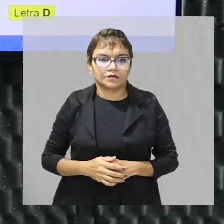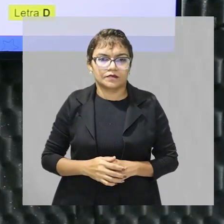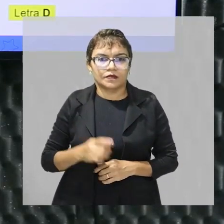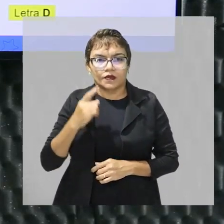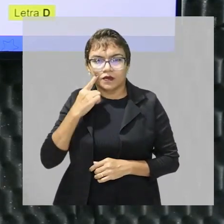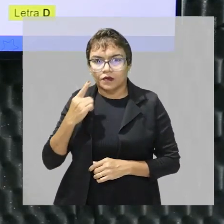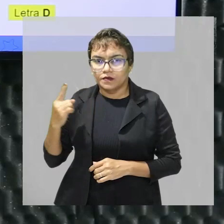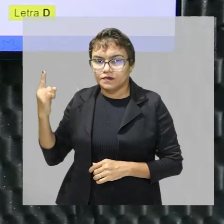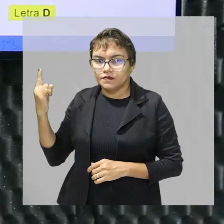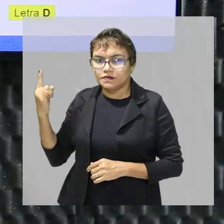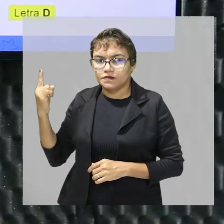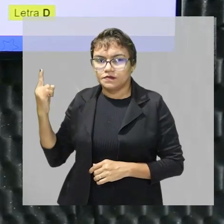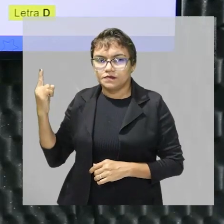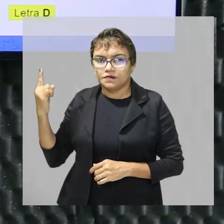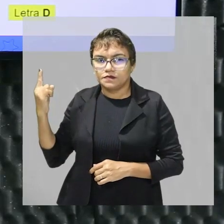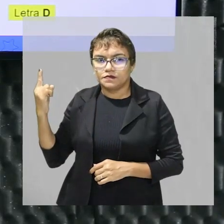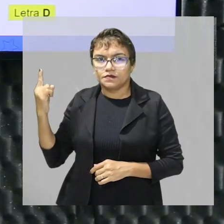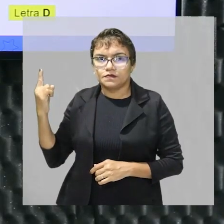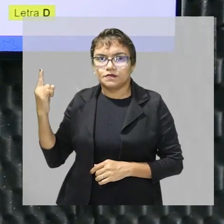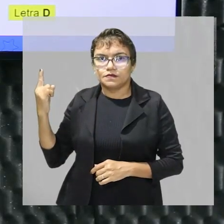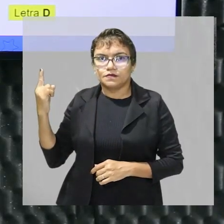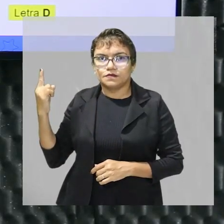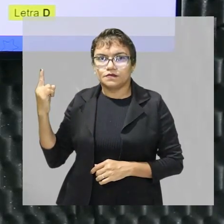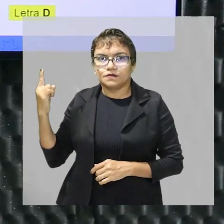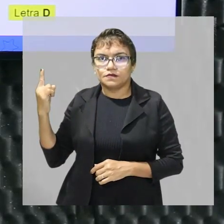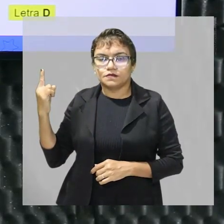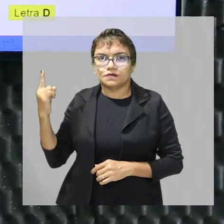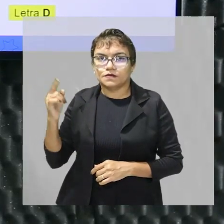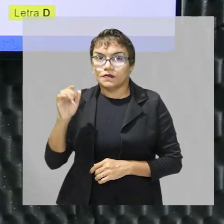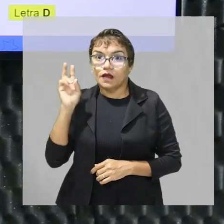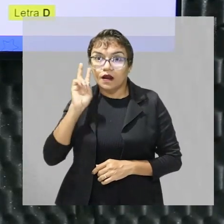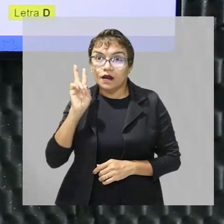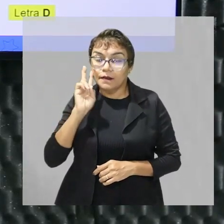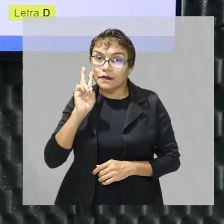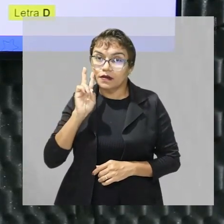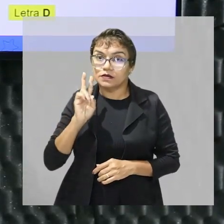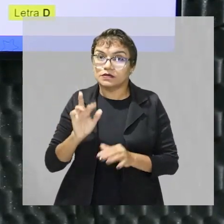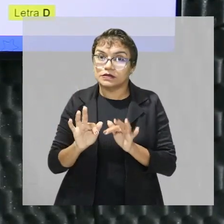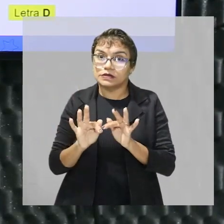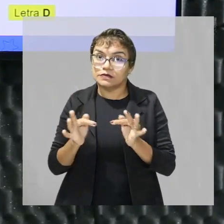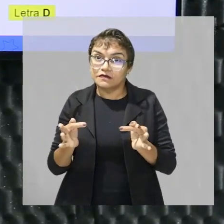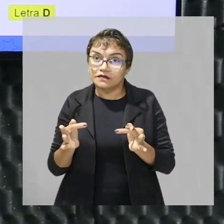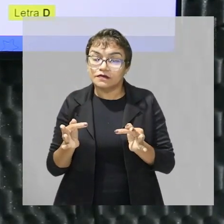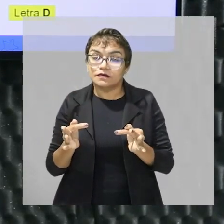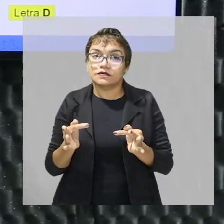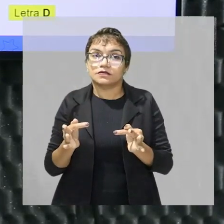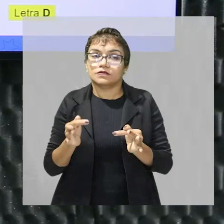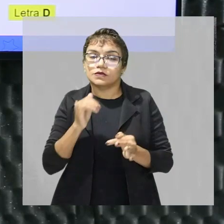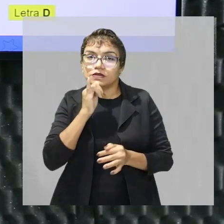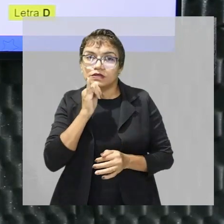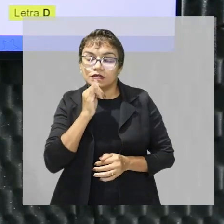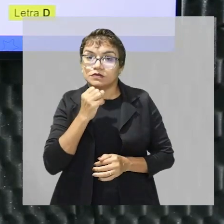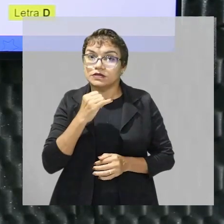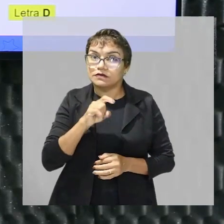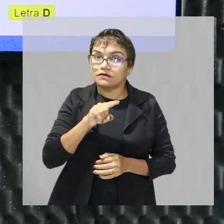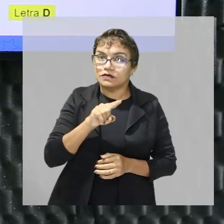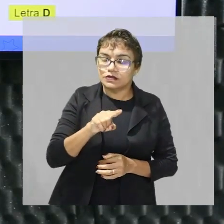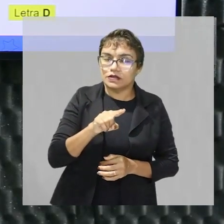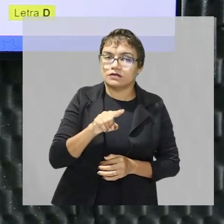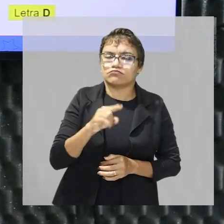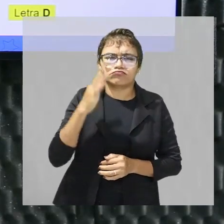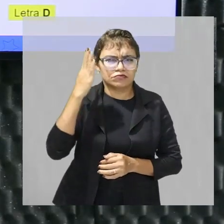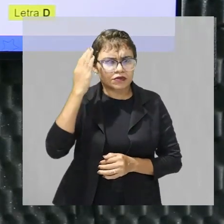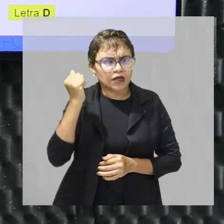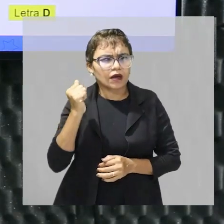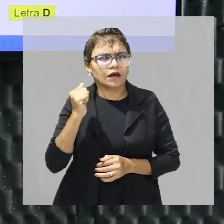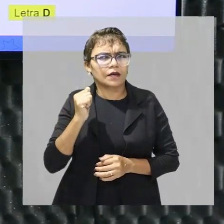por 45, número 2. Lembrando, aqui é uma simplificação. Se você tiver pleno domínio, né,